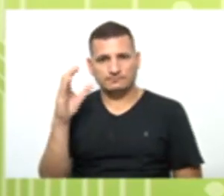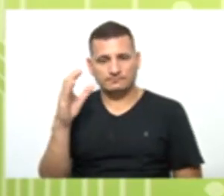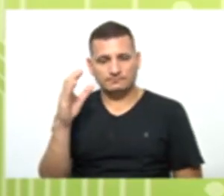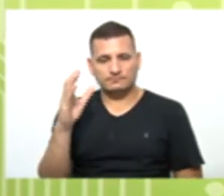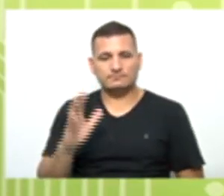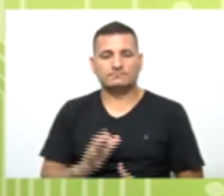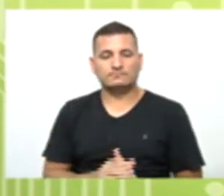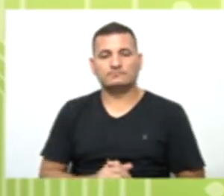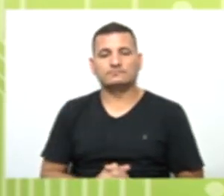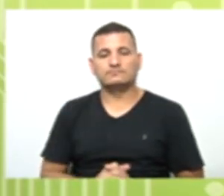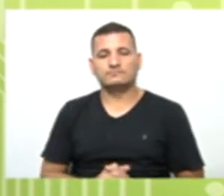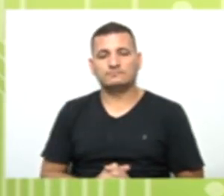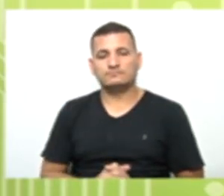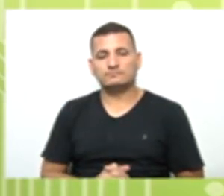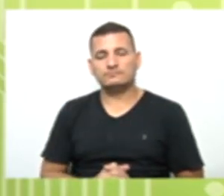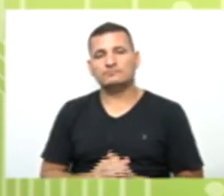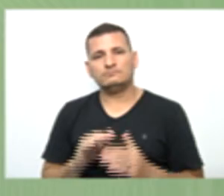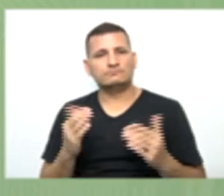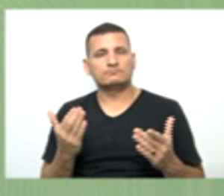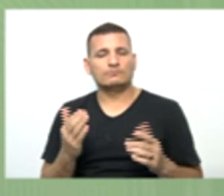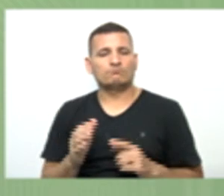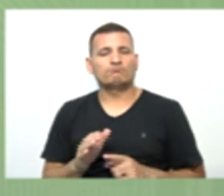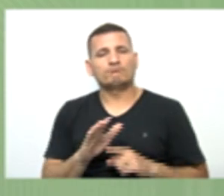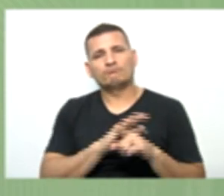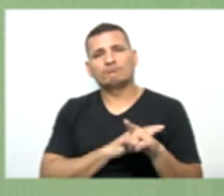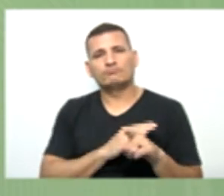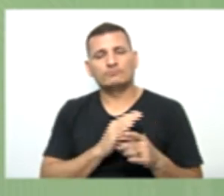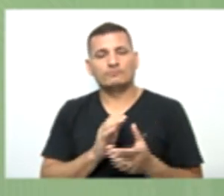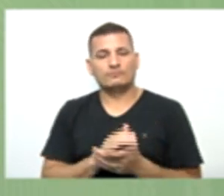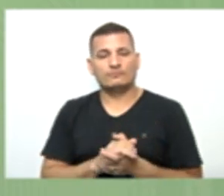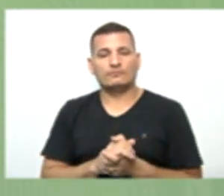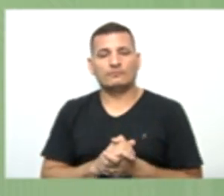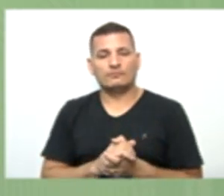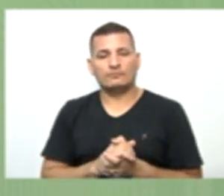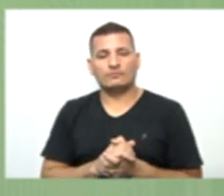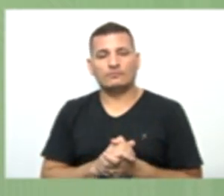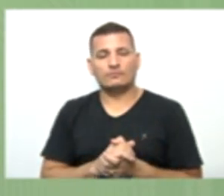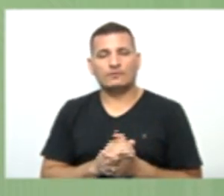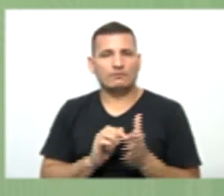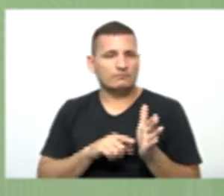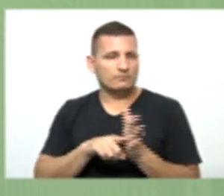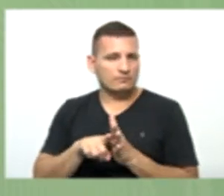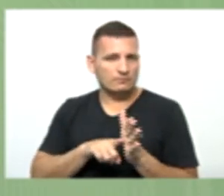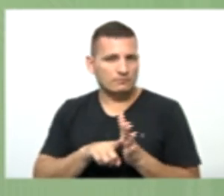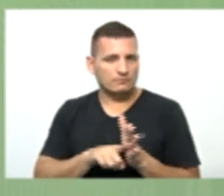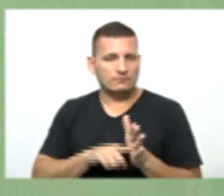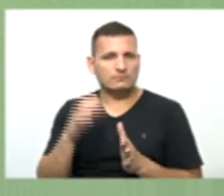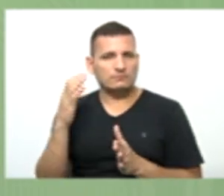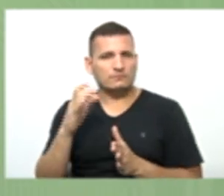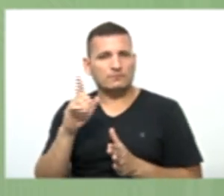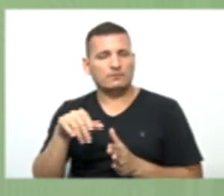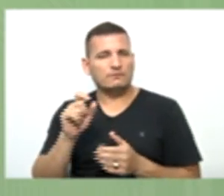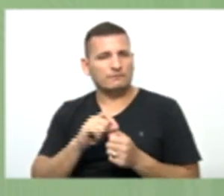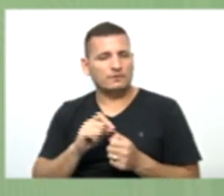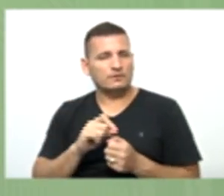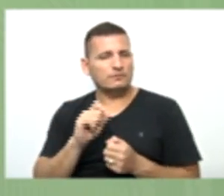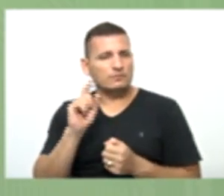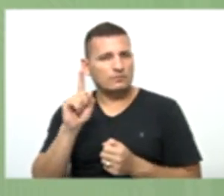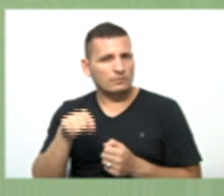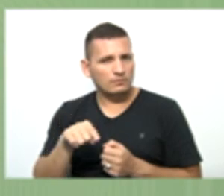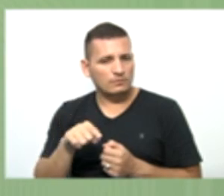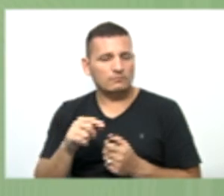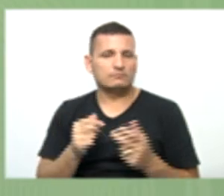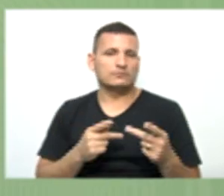tá? Então, nós perguntamos, a pesquisa científica é feita por meio de um projeto